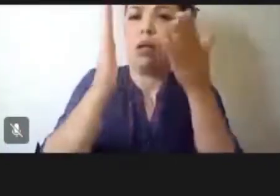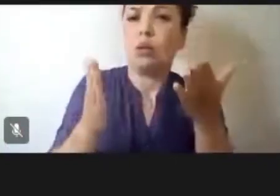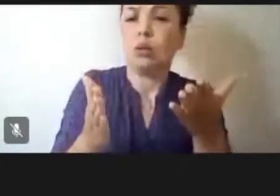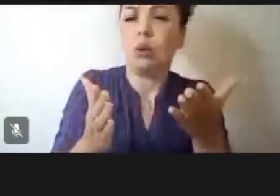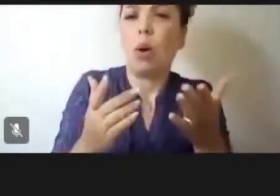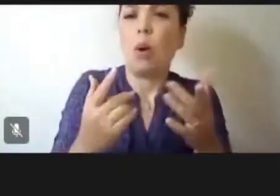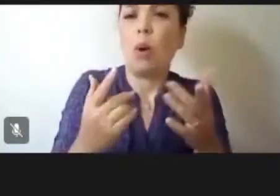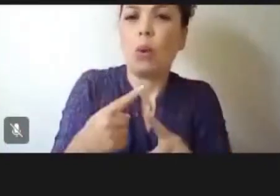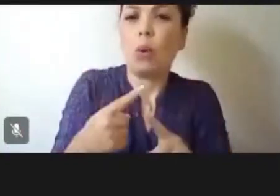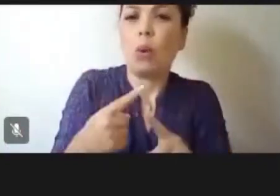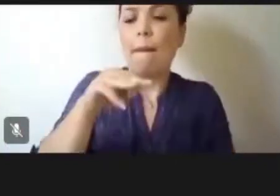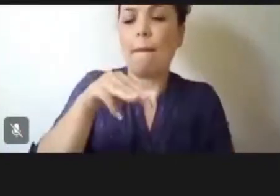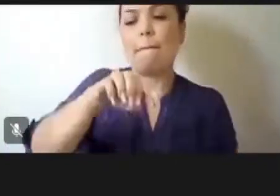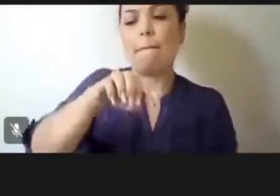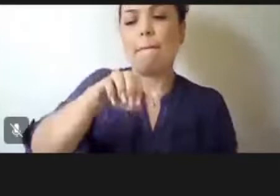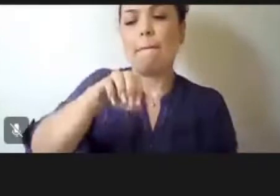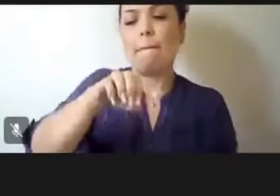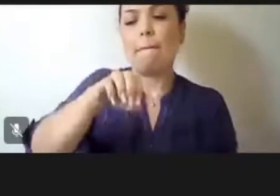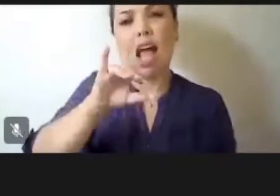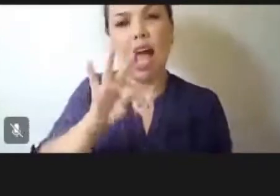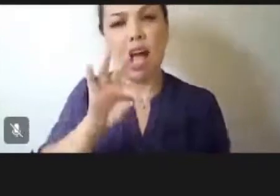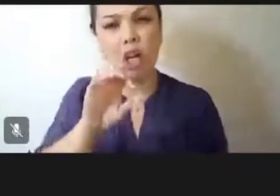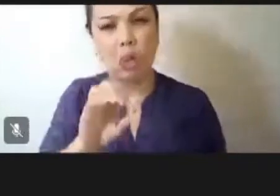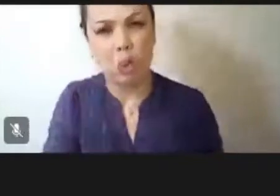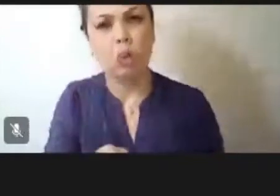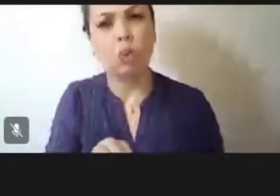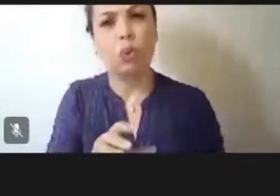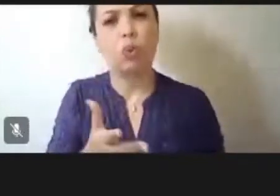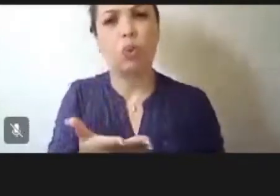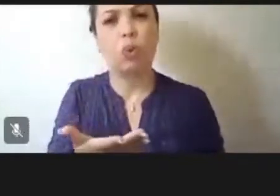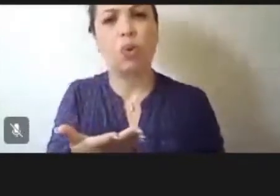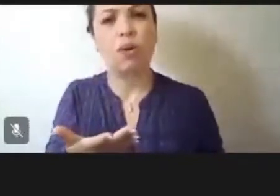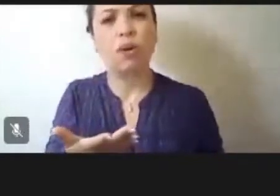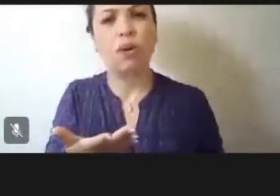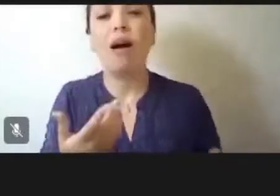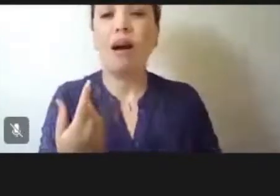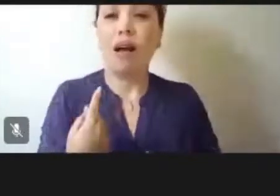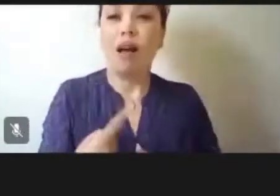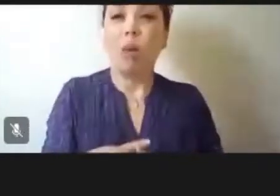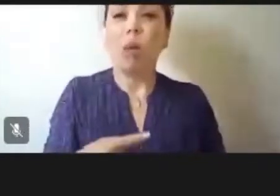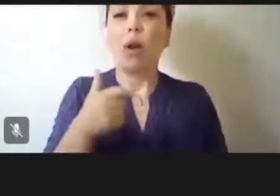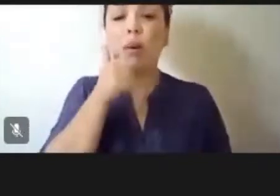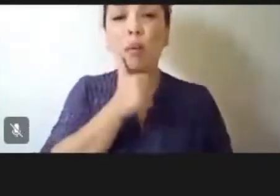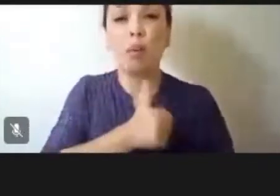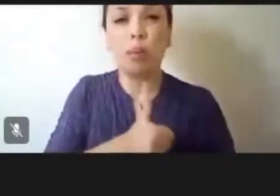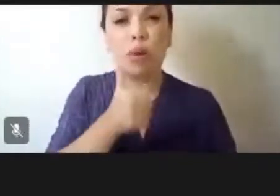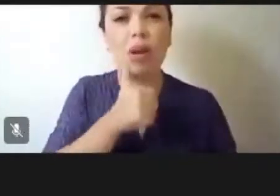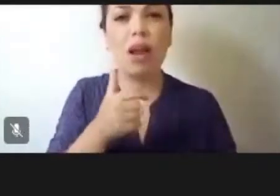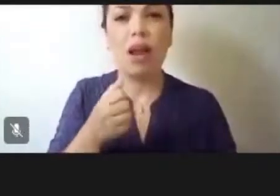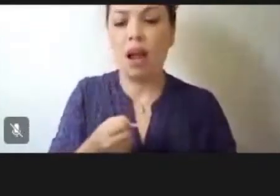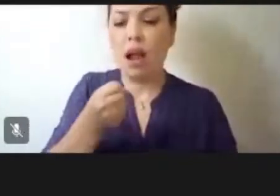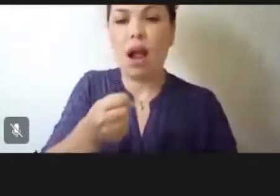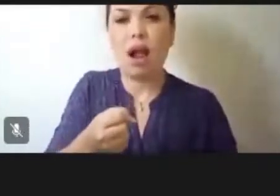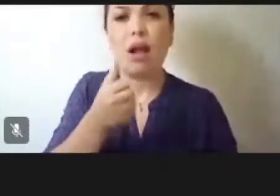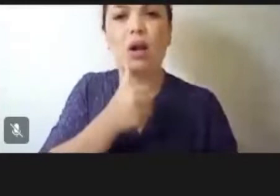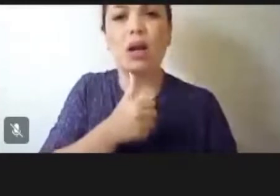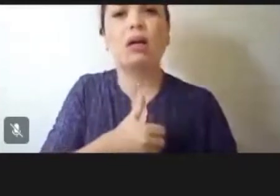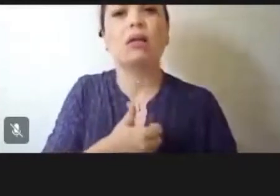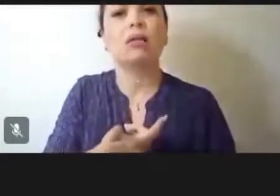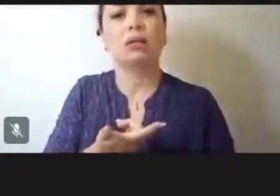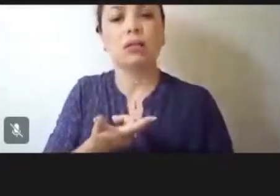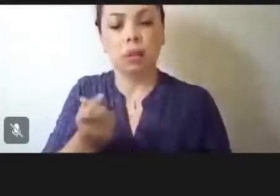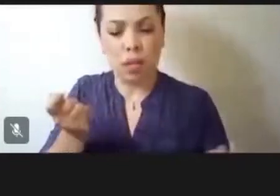antiguidade, a meritocracia. Para eu me posicionar como uma mulher que tem competência para ocupar os espaços